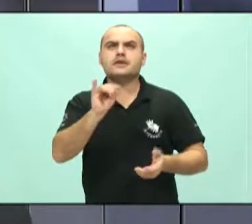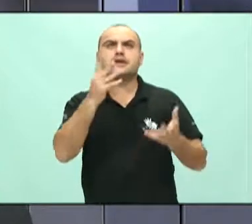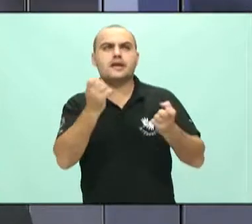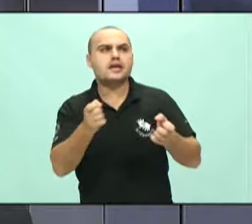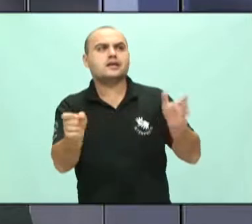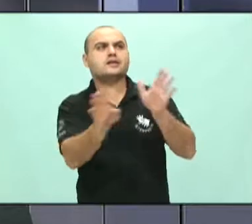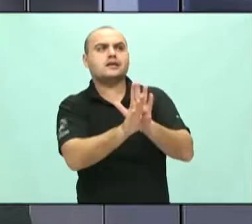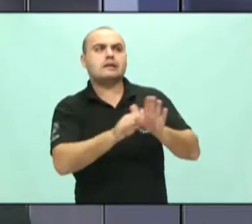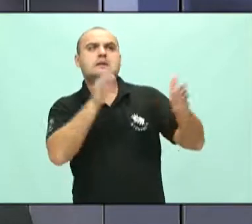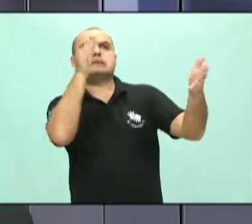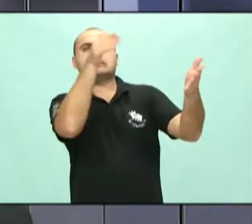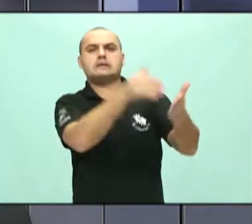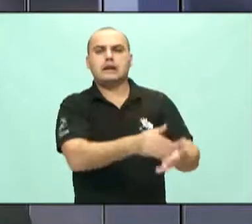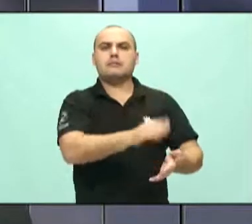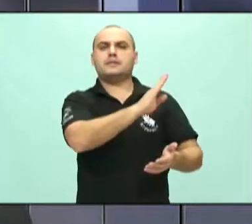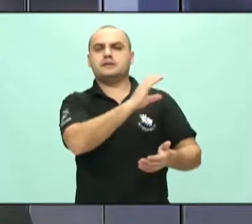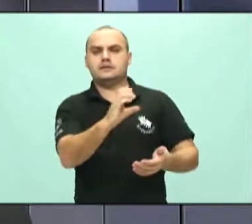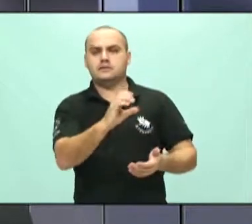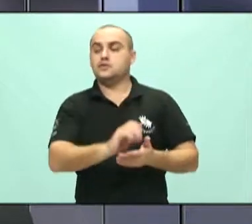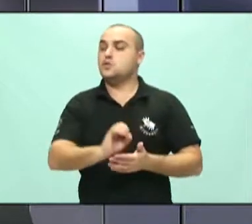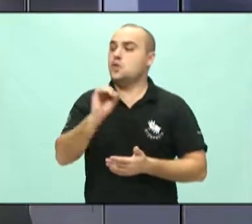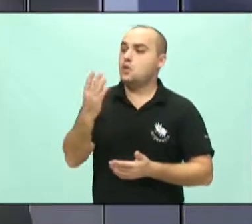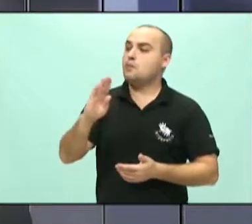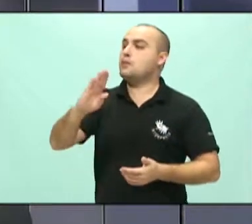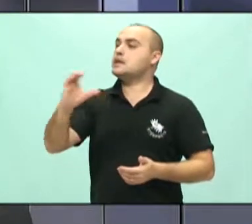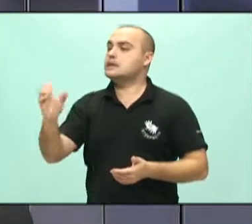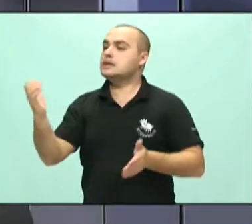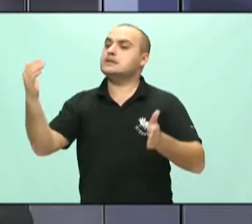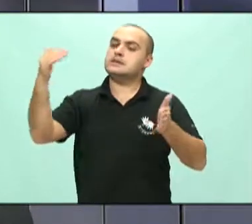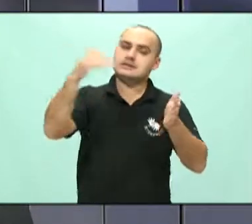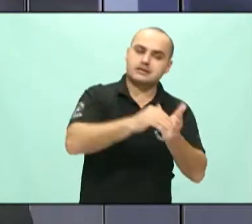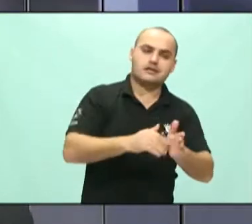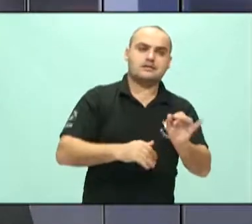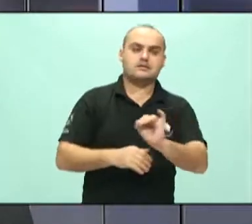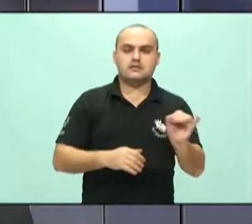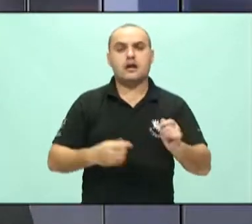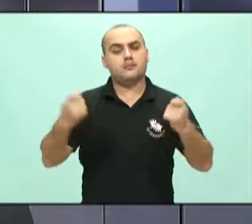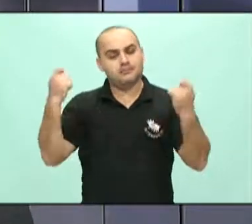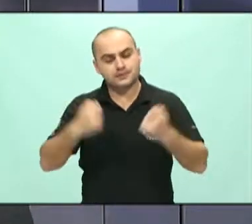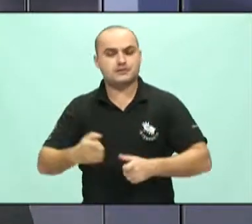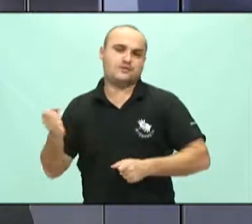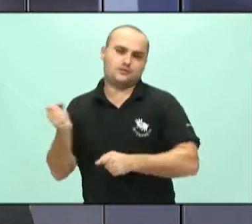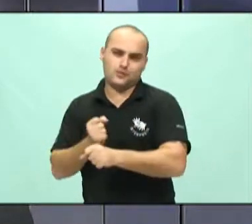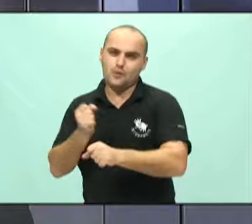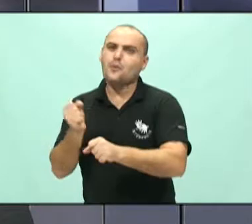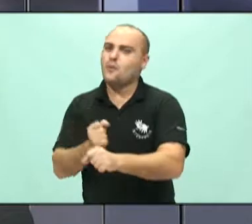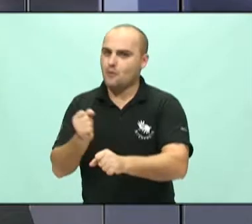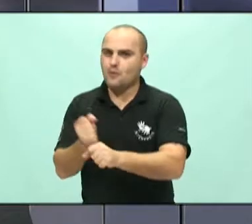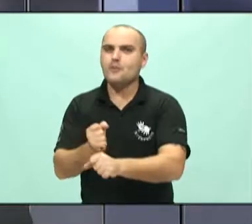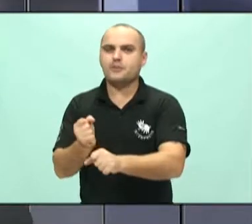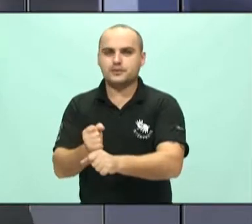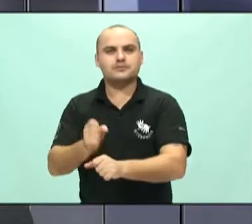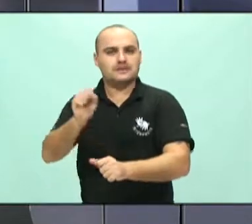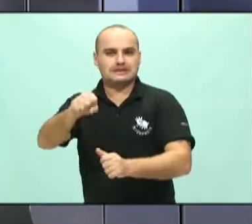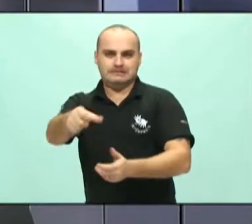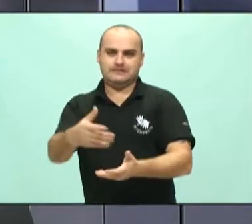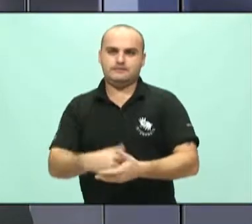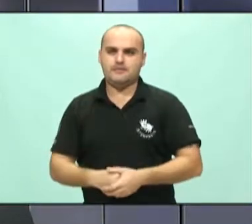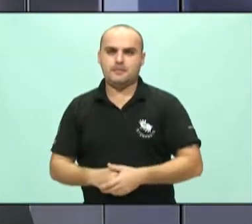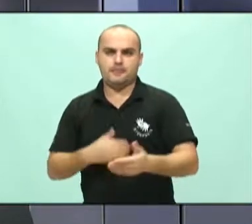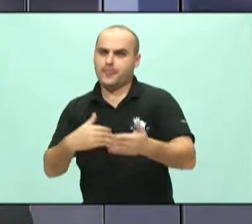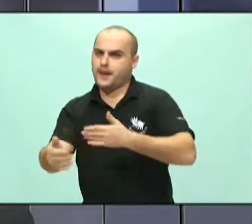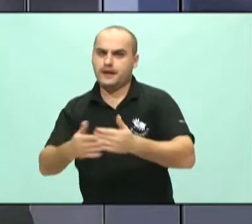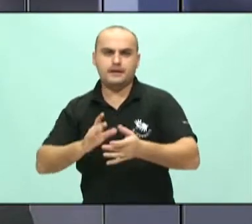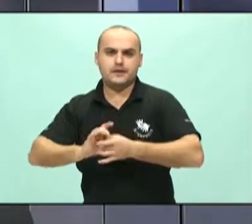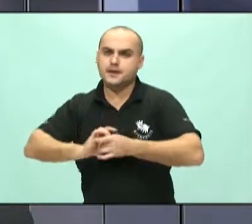a Balneário Camboriú, ou que está em Balneário Camboriú e que quer chegar em Itajaí, ele é necessária a passagem, qualquer uma